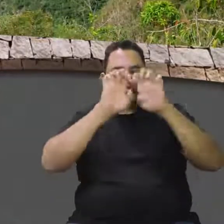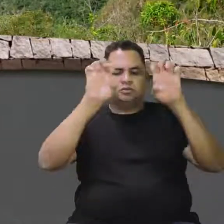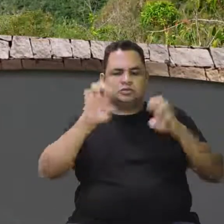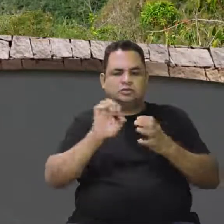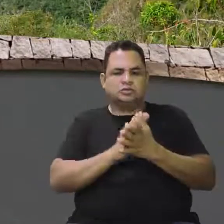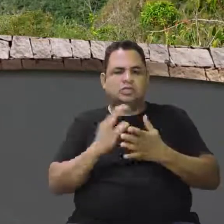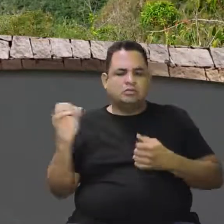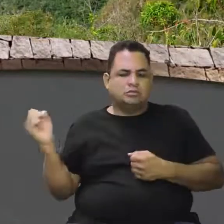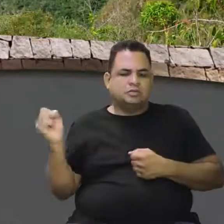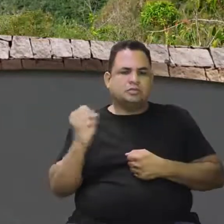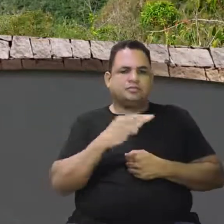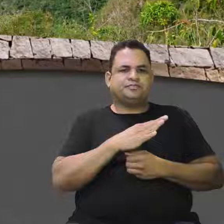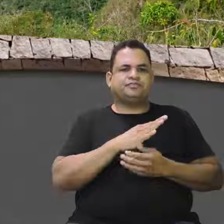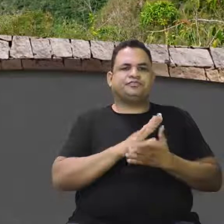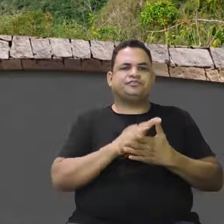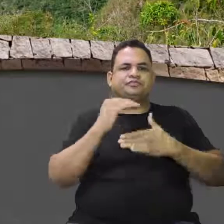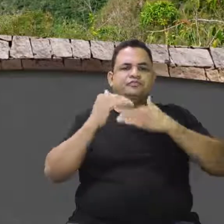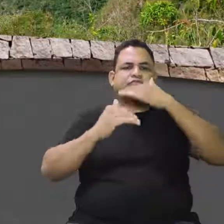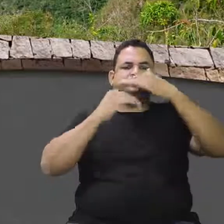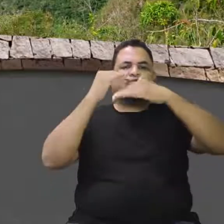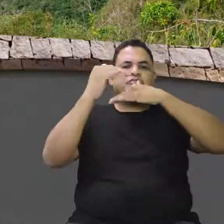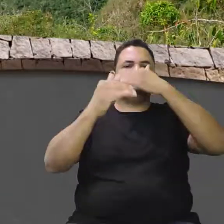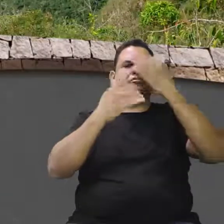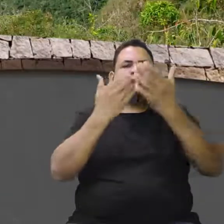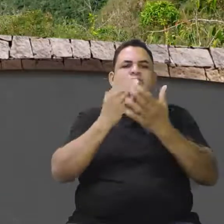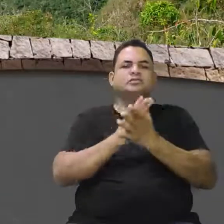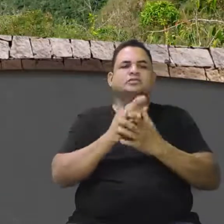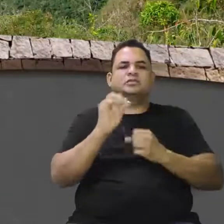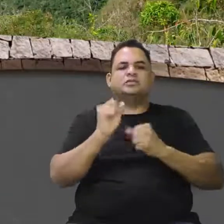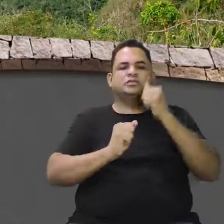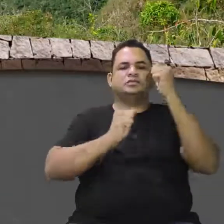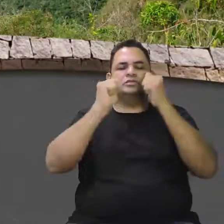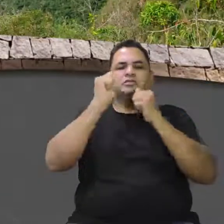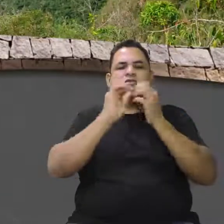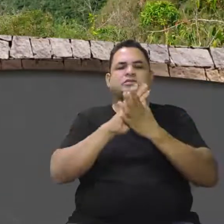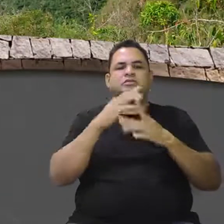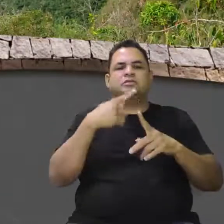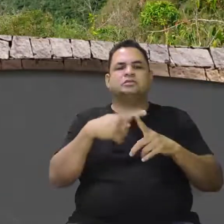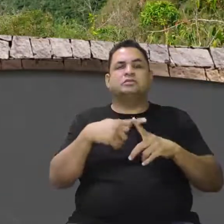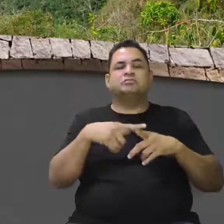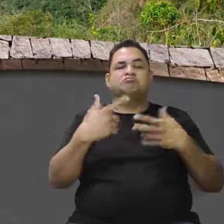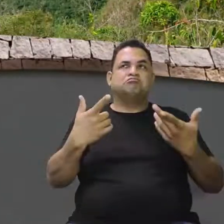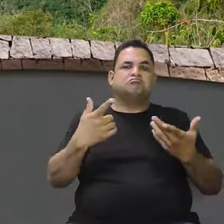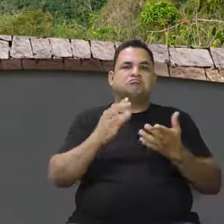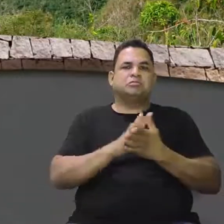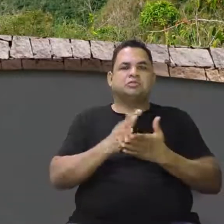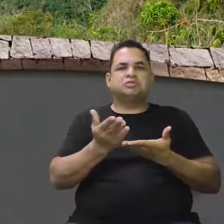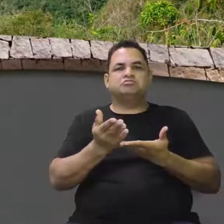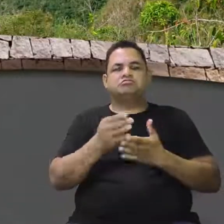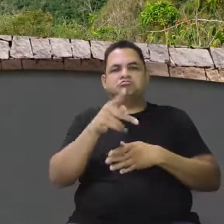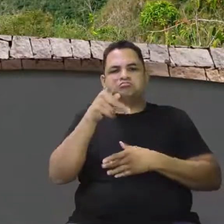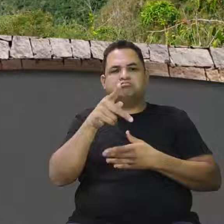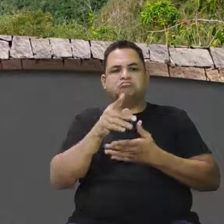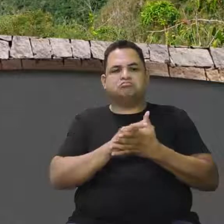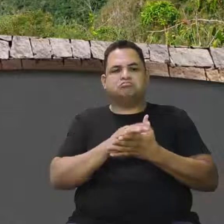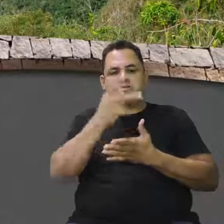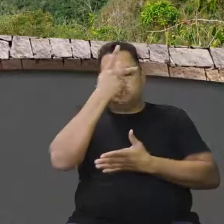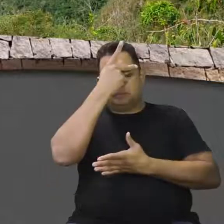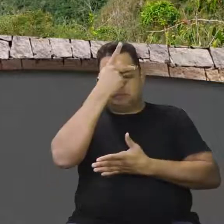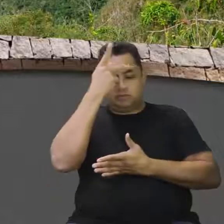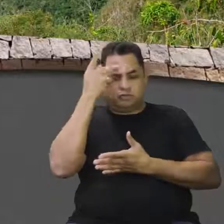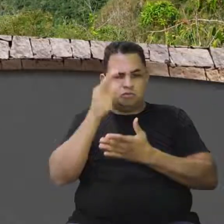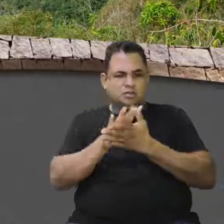modernização, por conta aí do avanço do crescimento industrial. E essas pessoas começavam agora a buscar novas